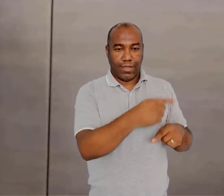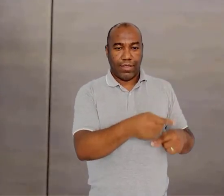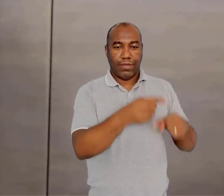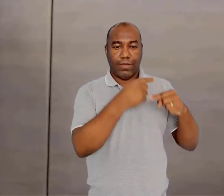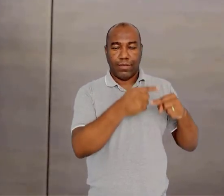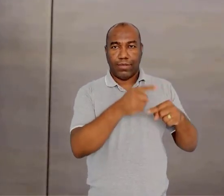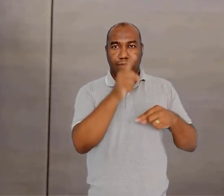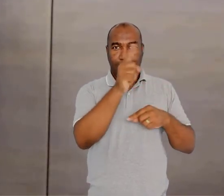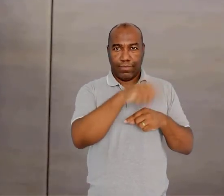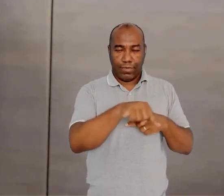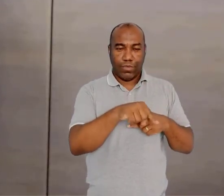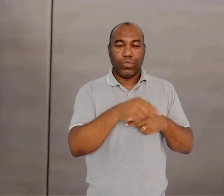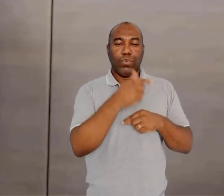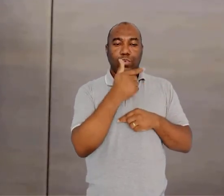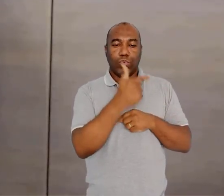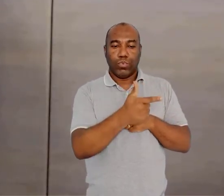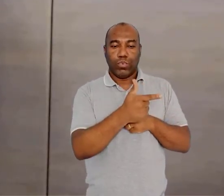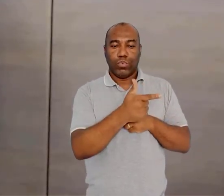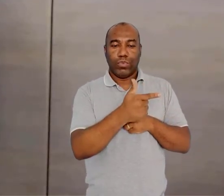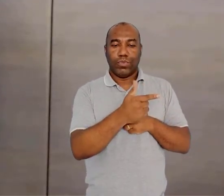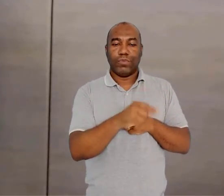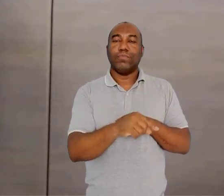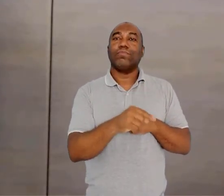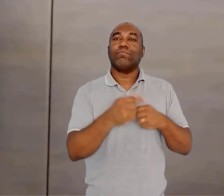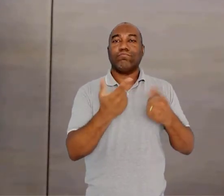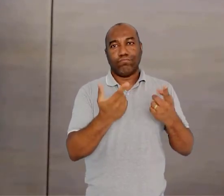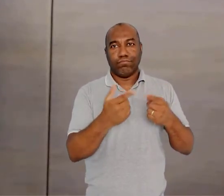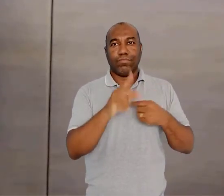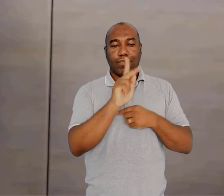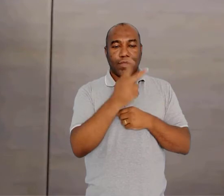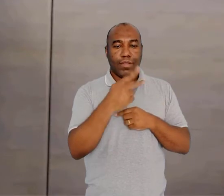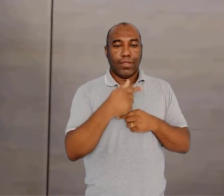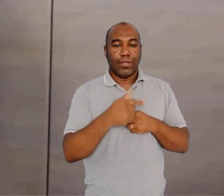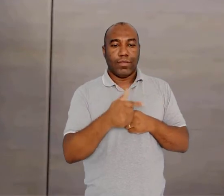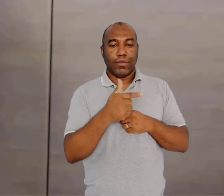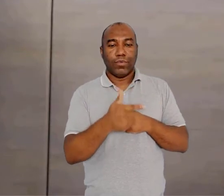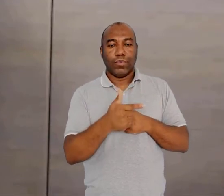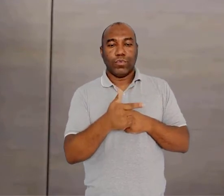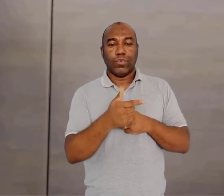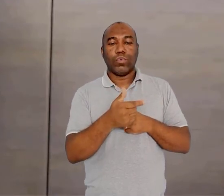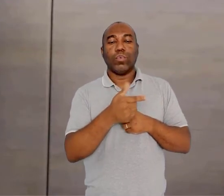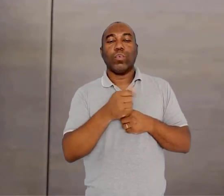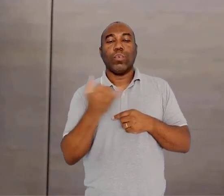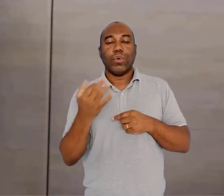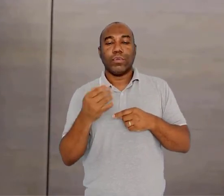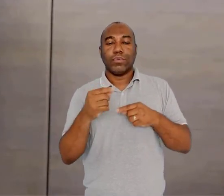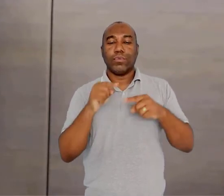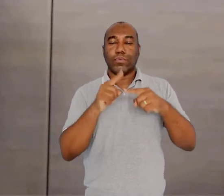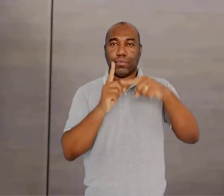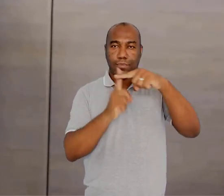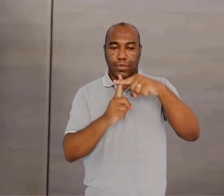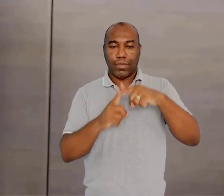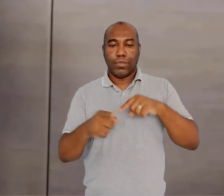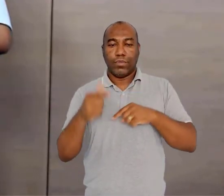duas vezes a entalpia do ZNS.